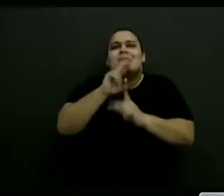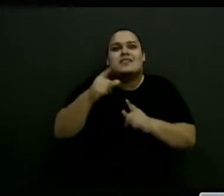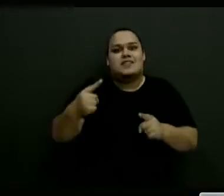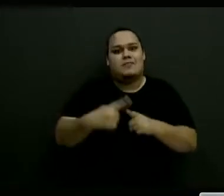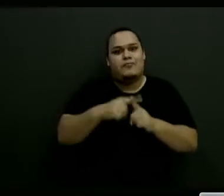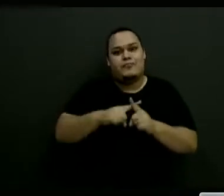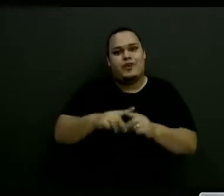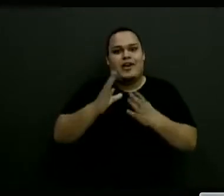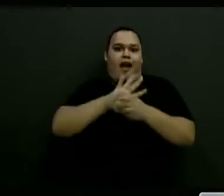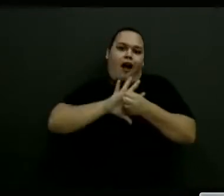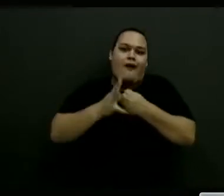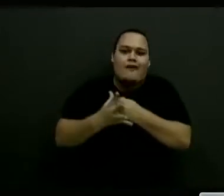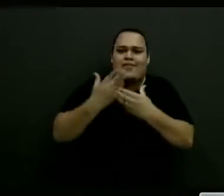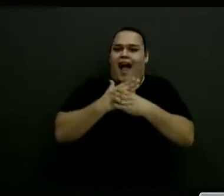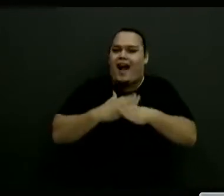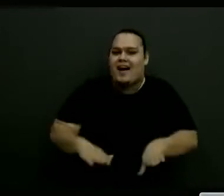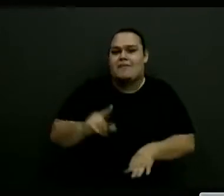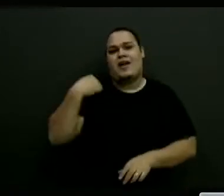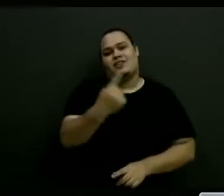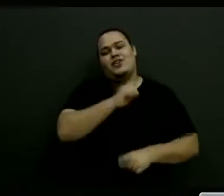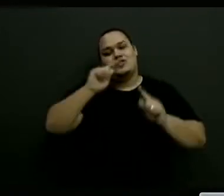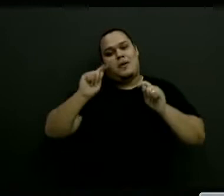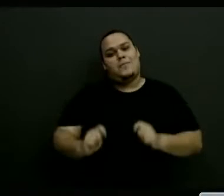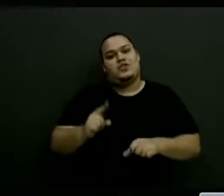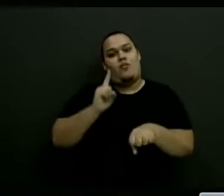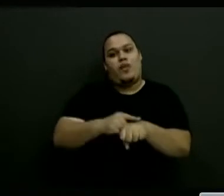isso termine para iniciar um novo tempo.